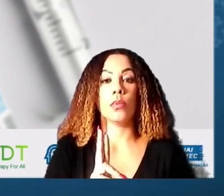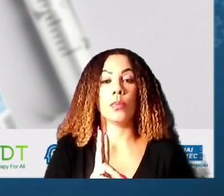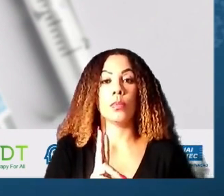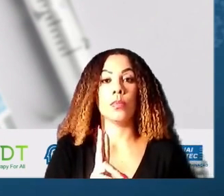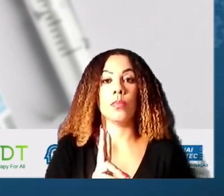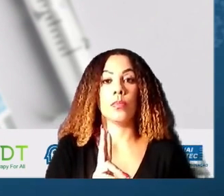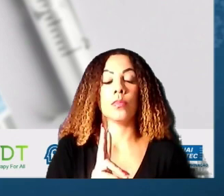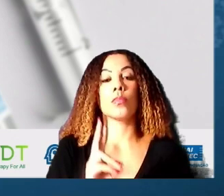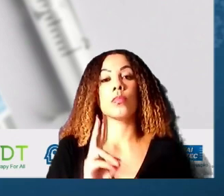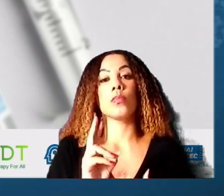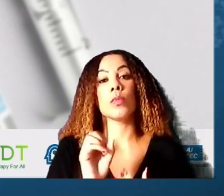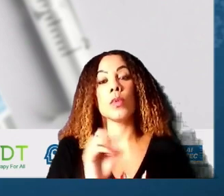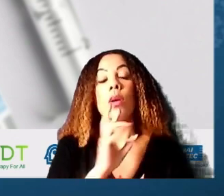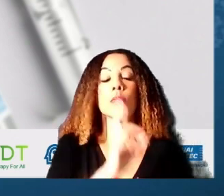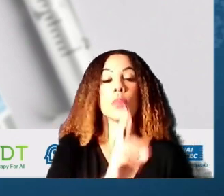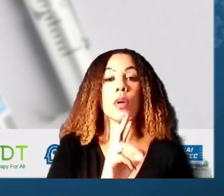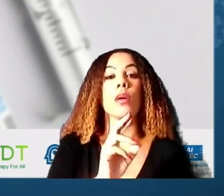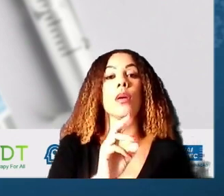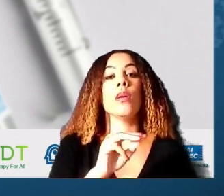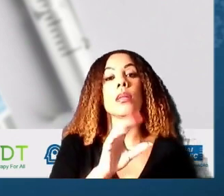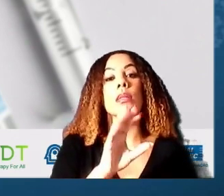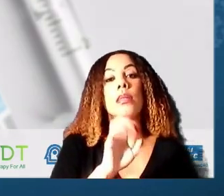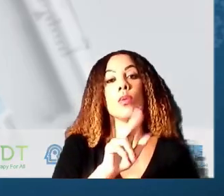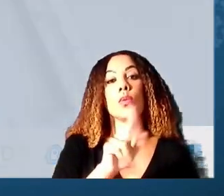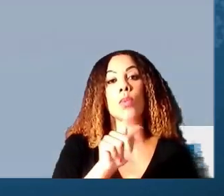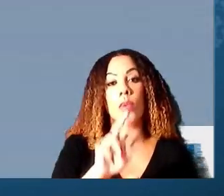tanto celular quanto humoral.